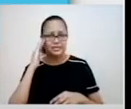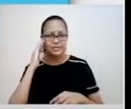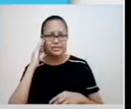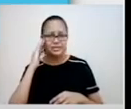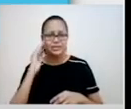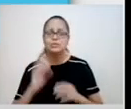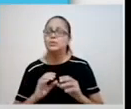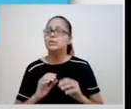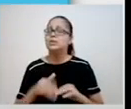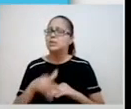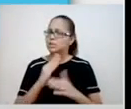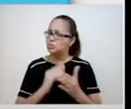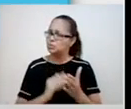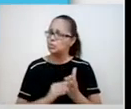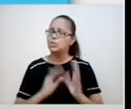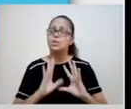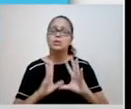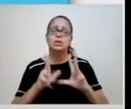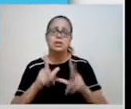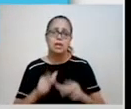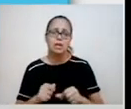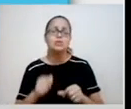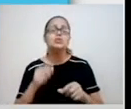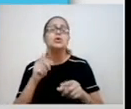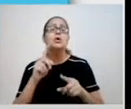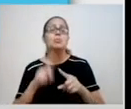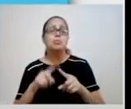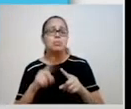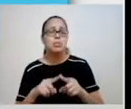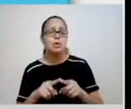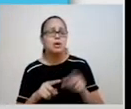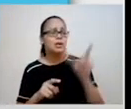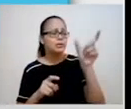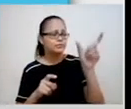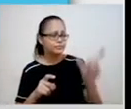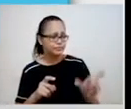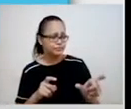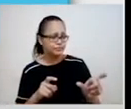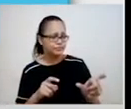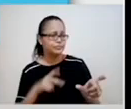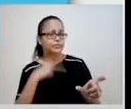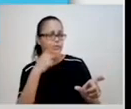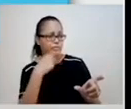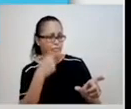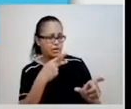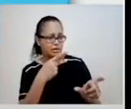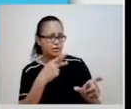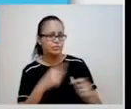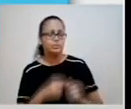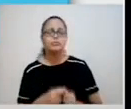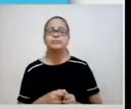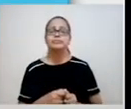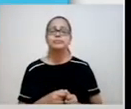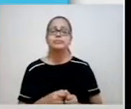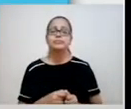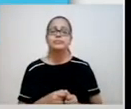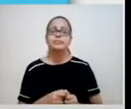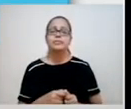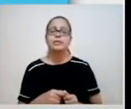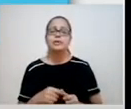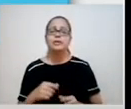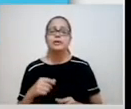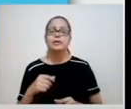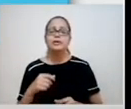a totalidade ali, porque o meu interlocutor está na minha frente. Além disso, ela é acompanhada pelo quê? Pelo tom de voz,